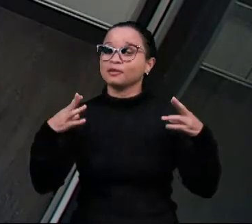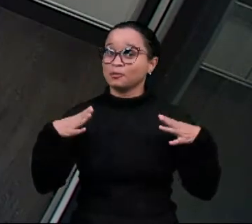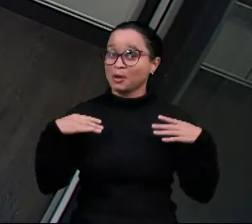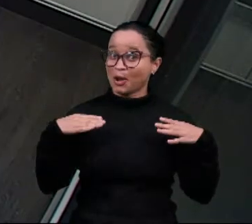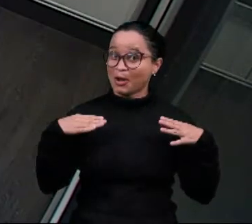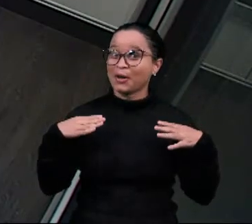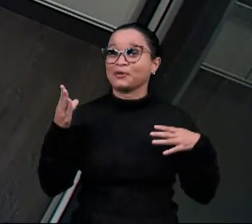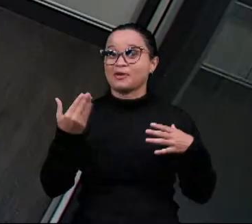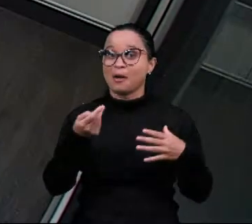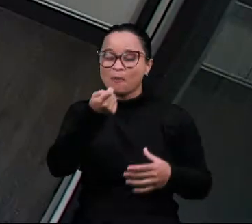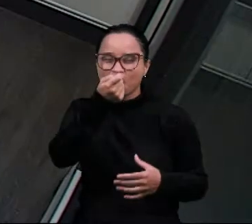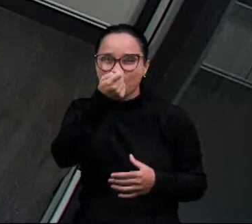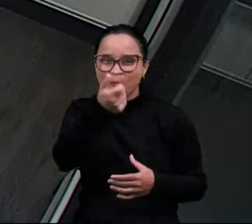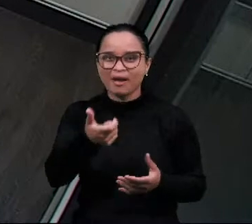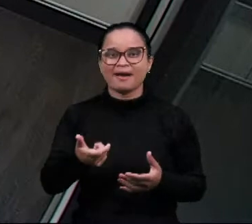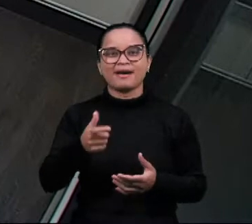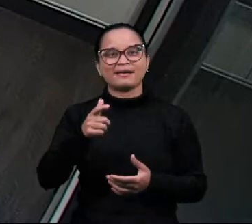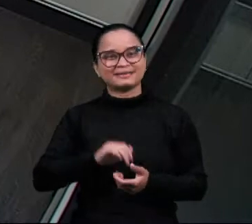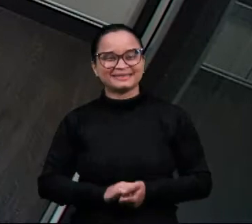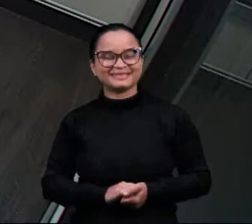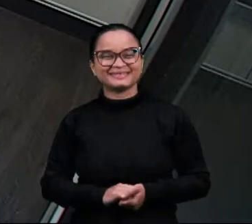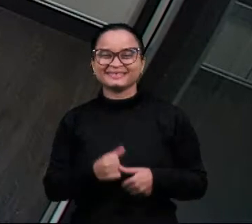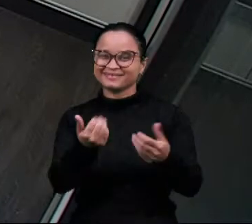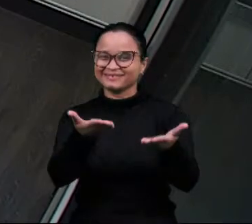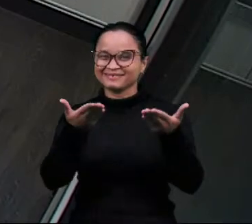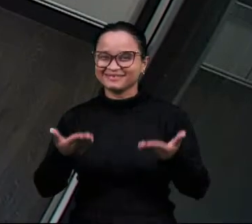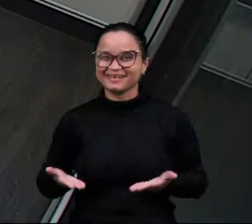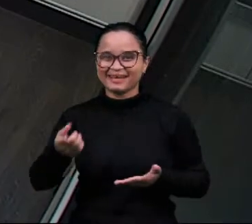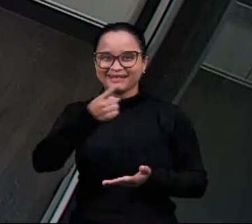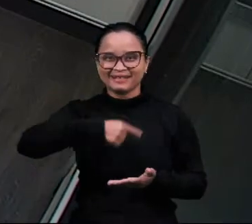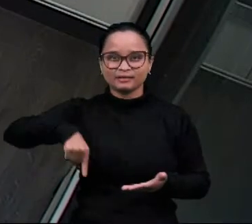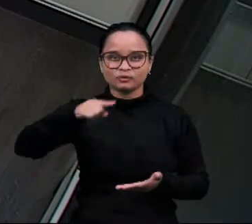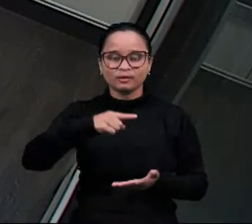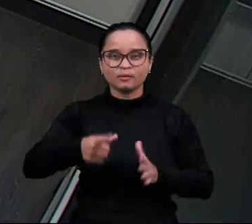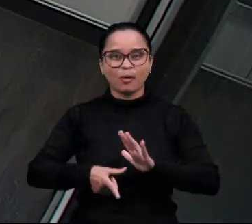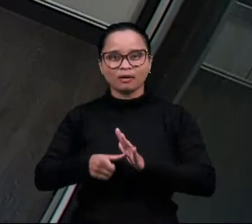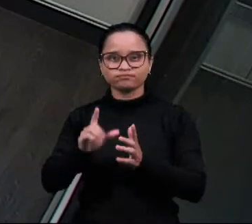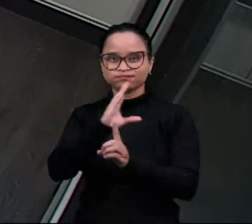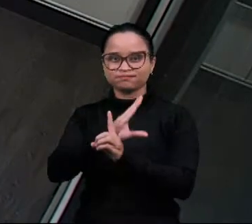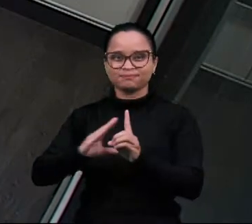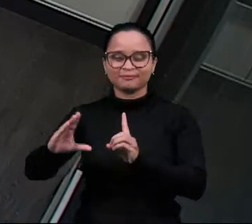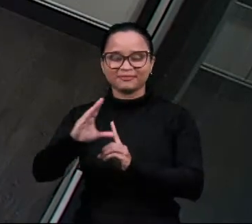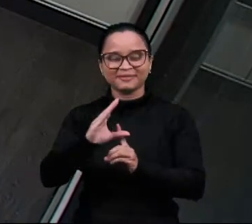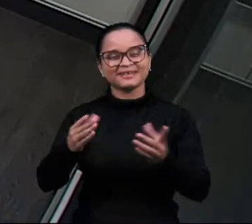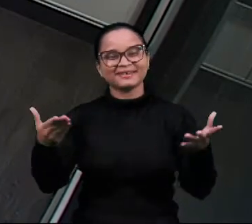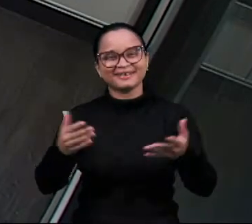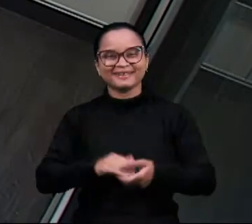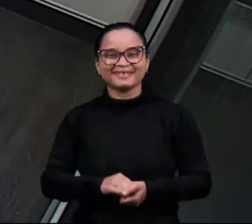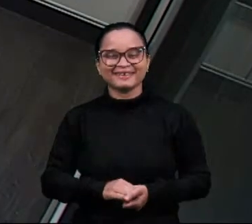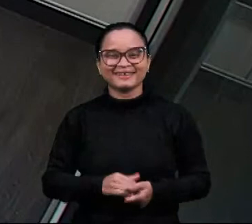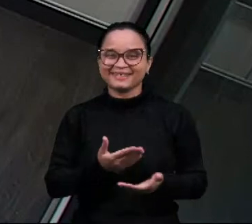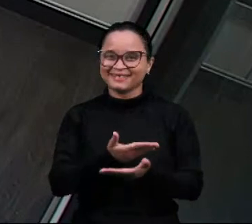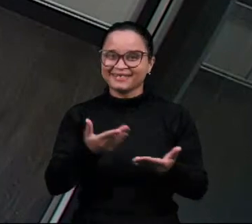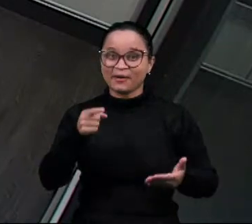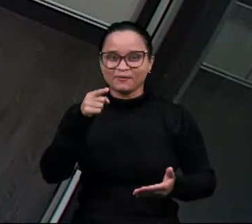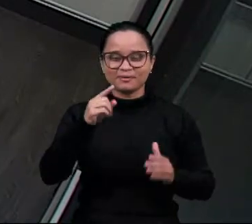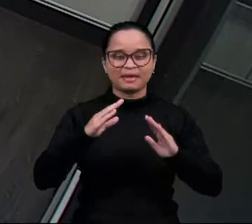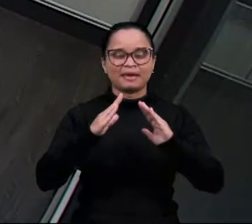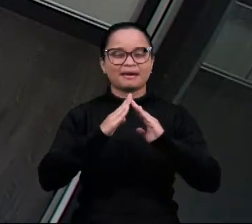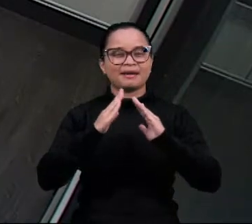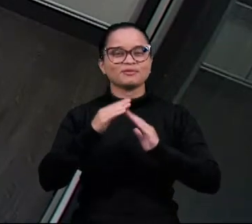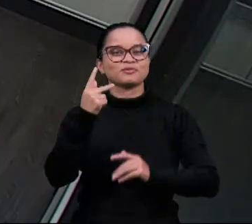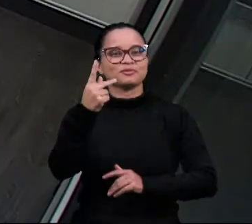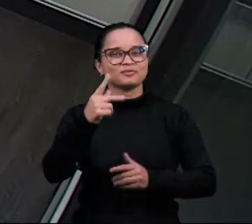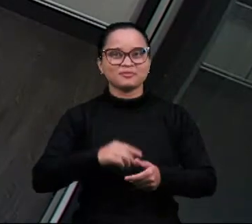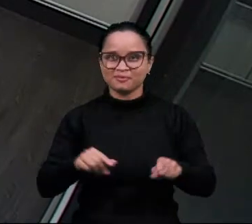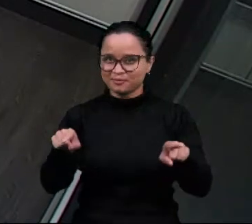chegando. E seja bem-vindo, a partir de agora estamos entrando com o nosso pré-culto. E quero desejar a você que está na sua casa,